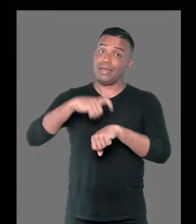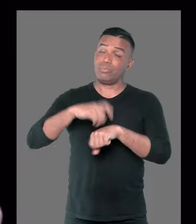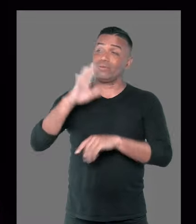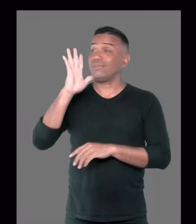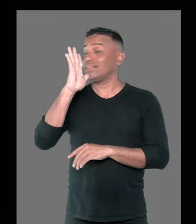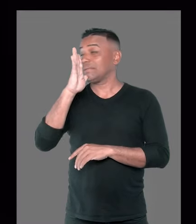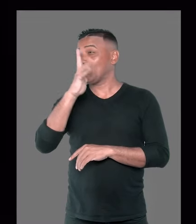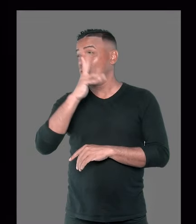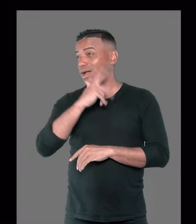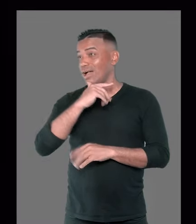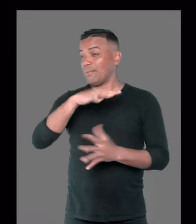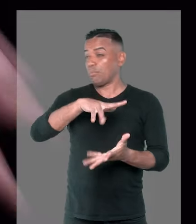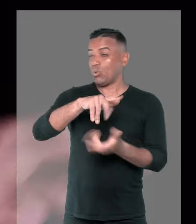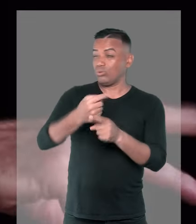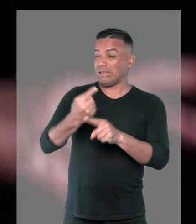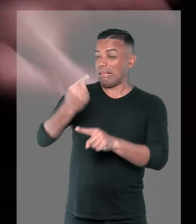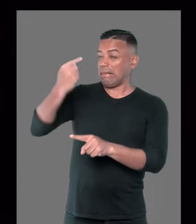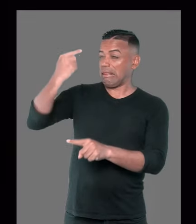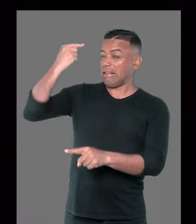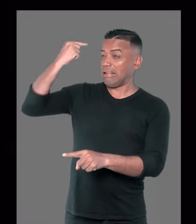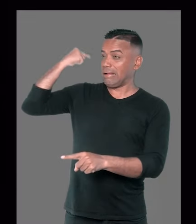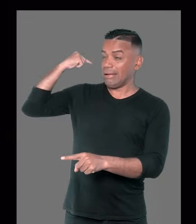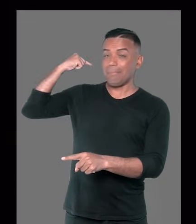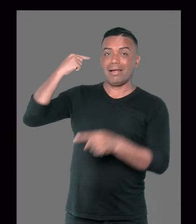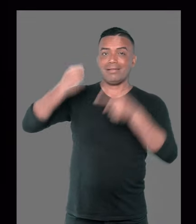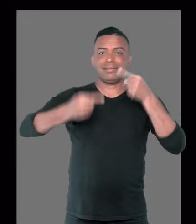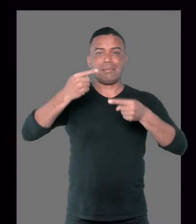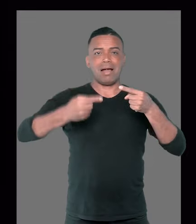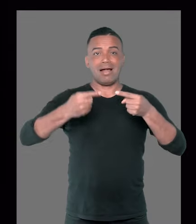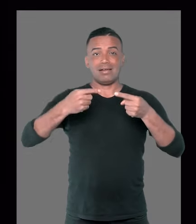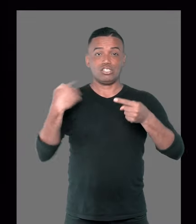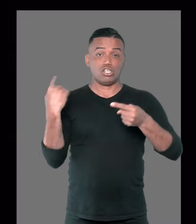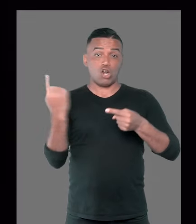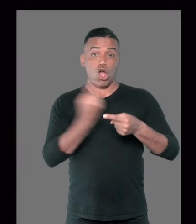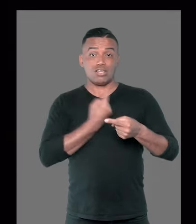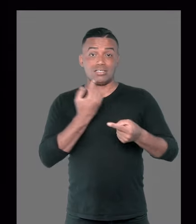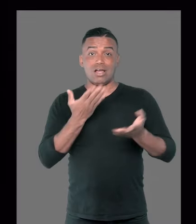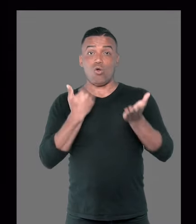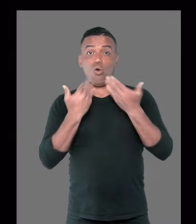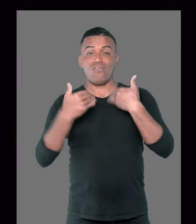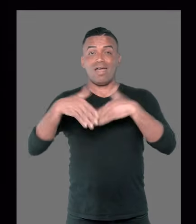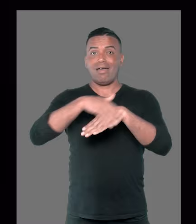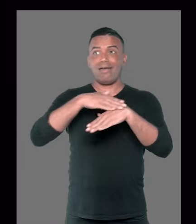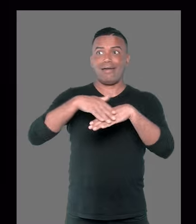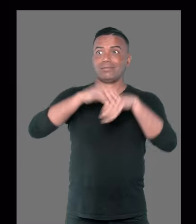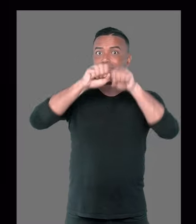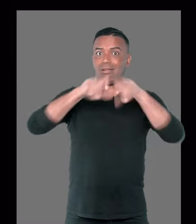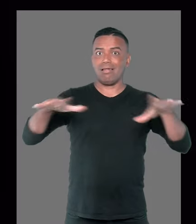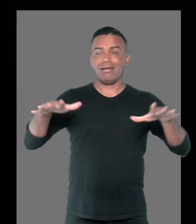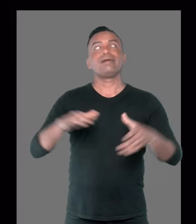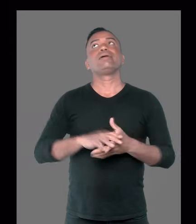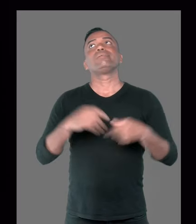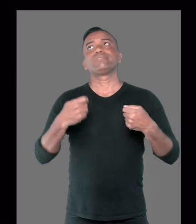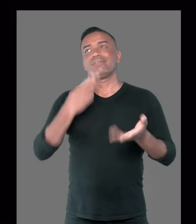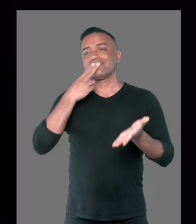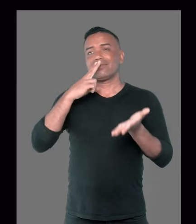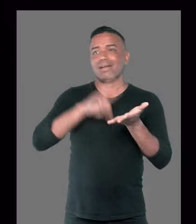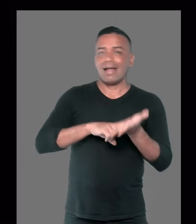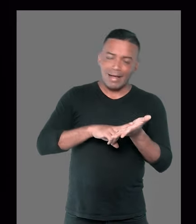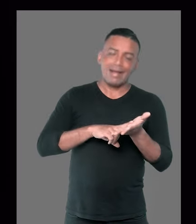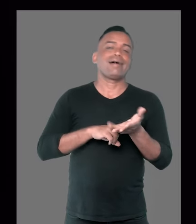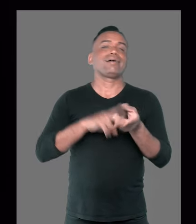mundo analógico para espalhar esse debate aqui alguém tinha que escrever uma carta para alguém tinha que vir uma rádio